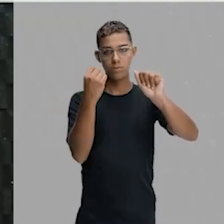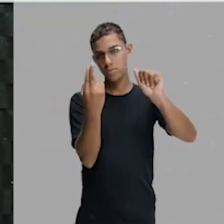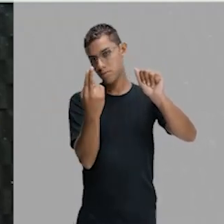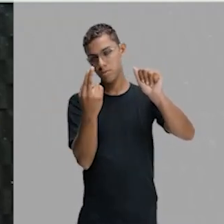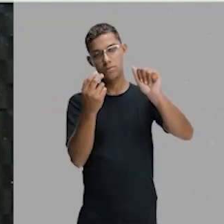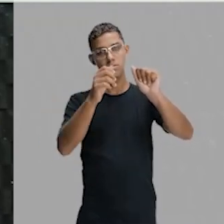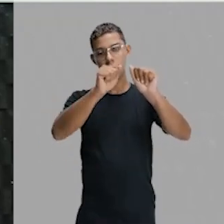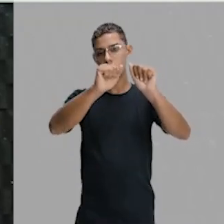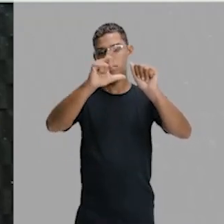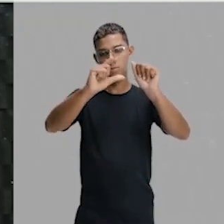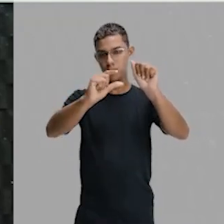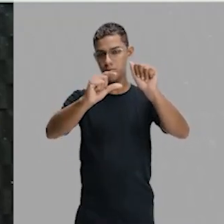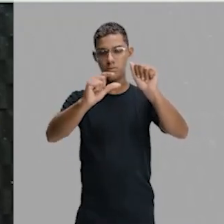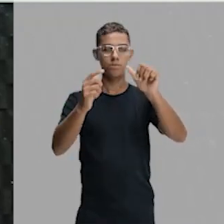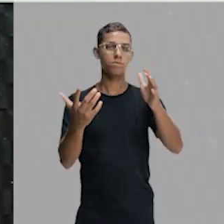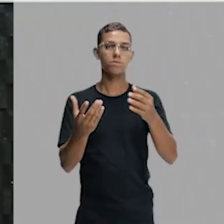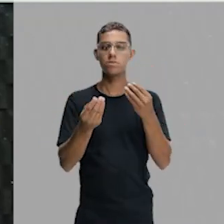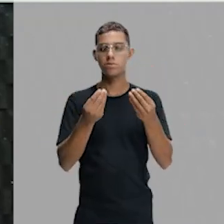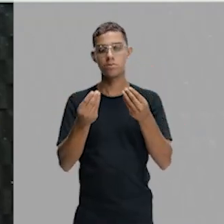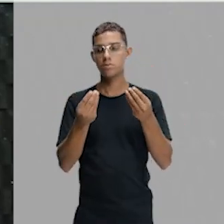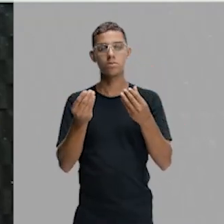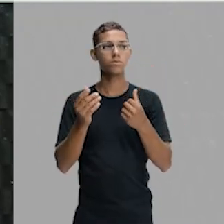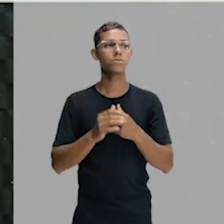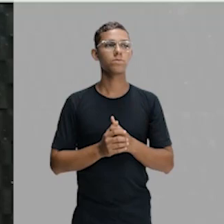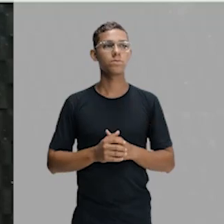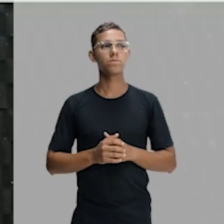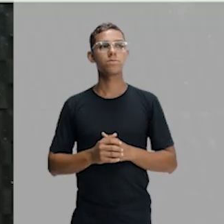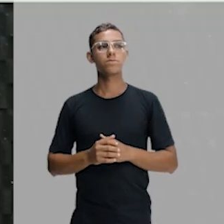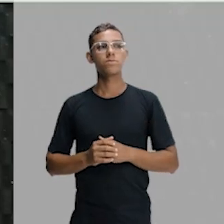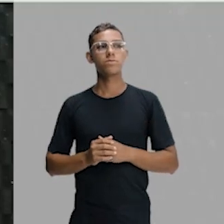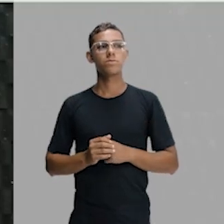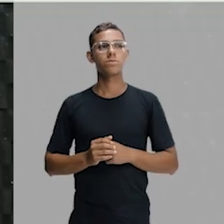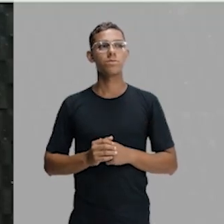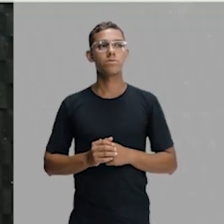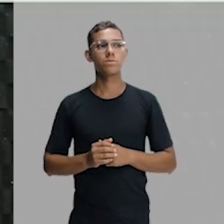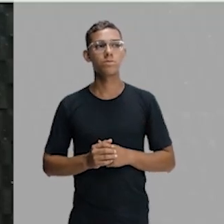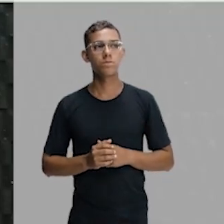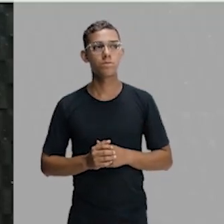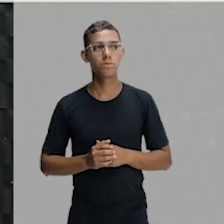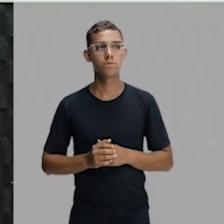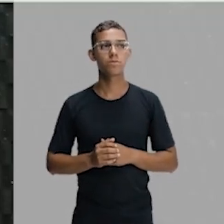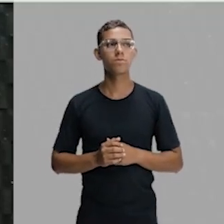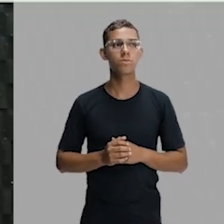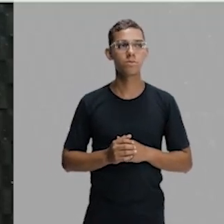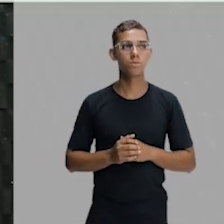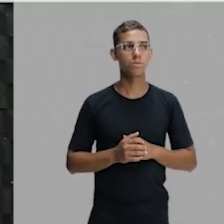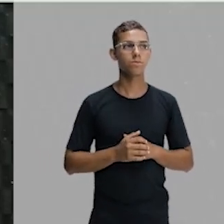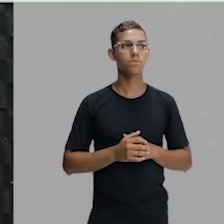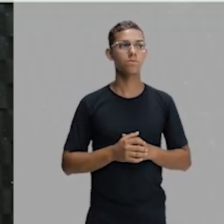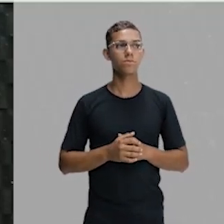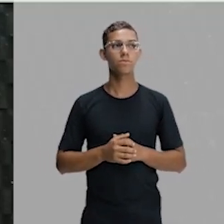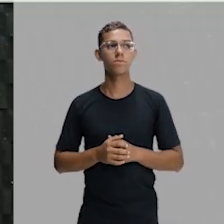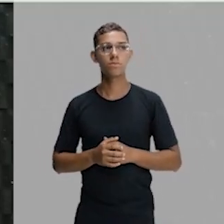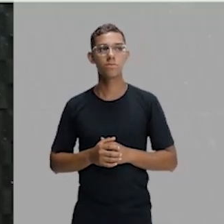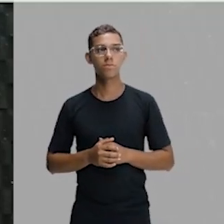ou um azinho. Tanto faz, se tiver azão ou azinho. Da mesma forma que vai ser o quê? Vai ser